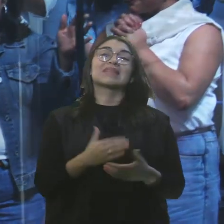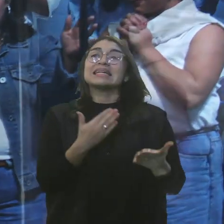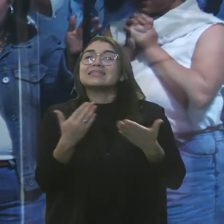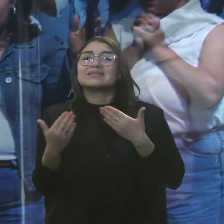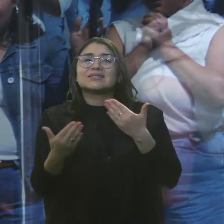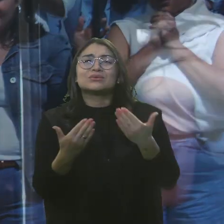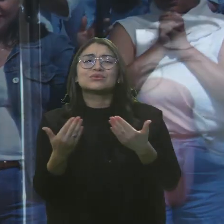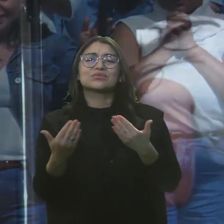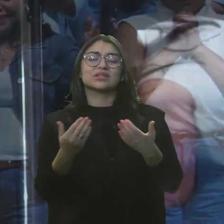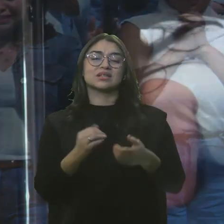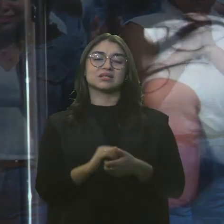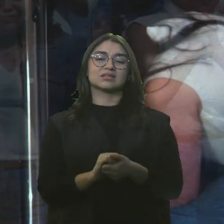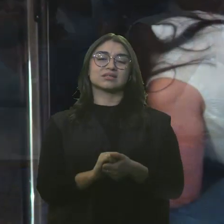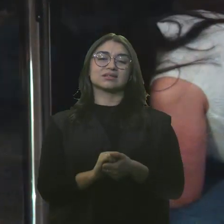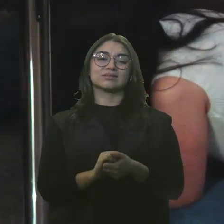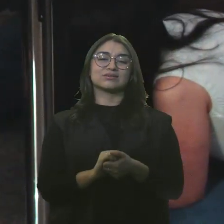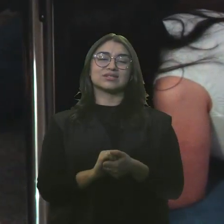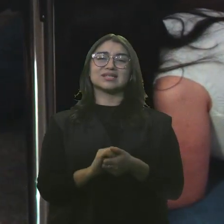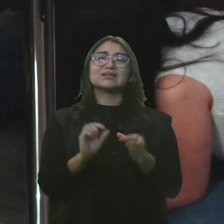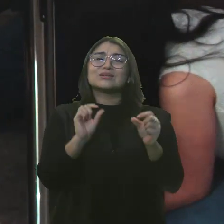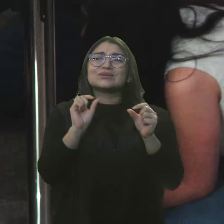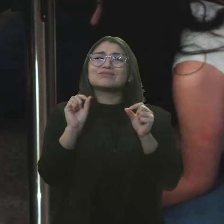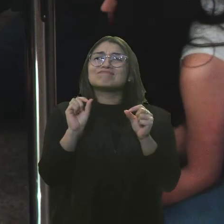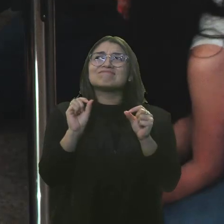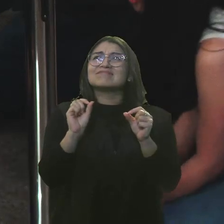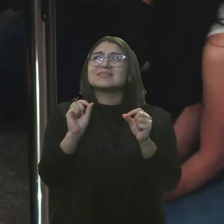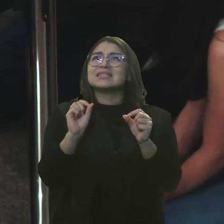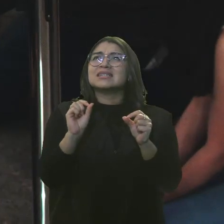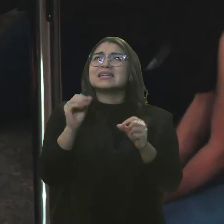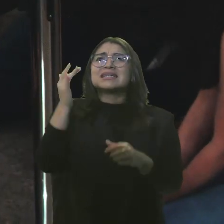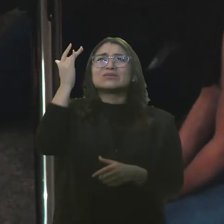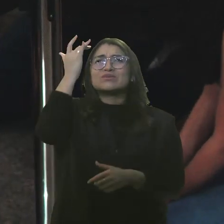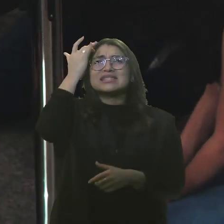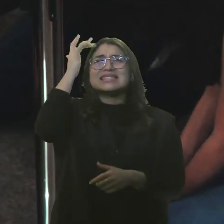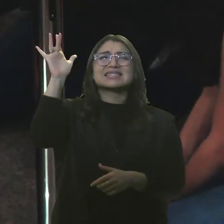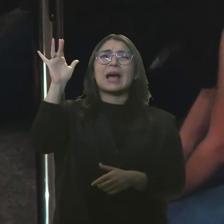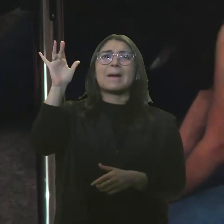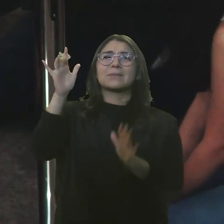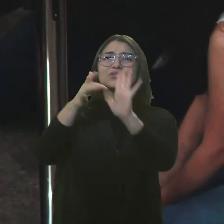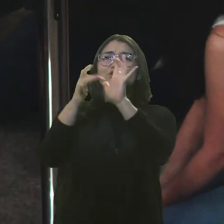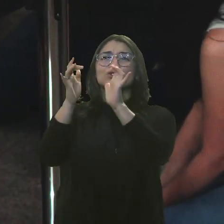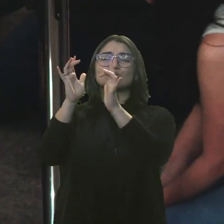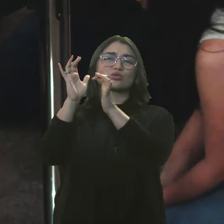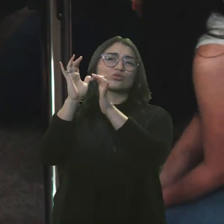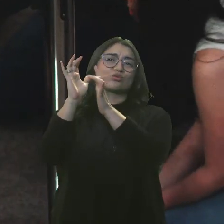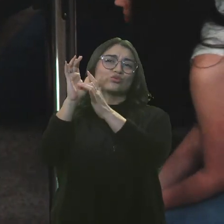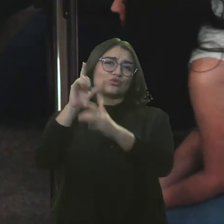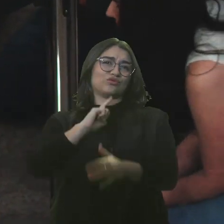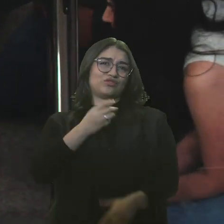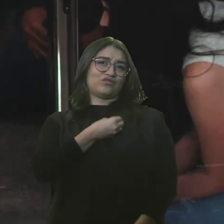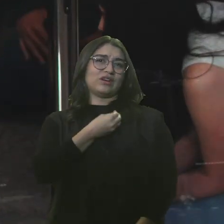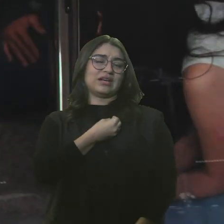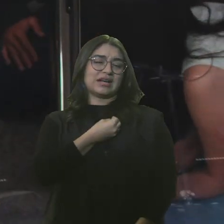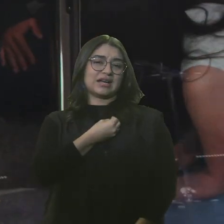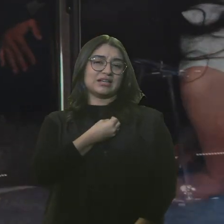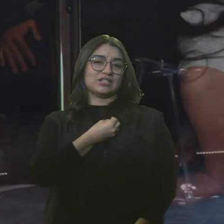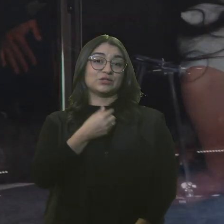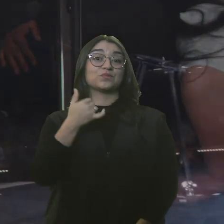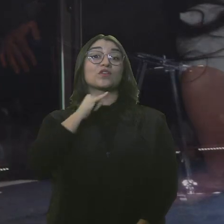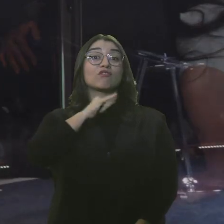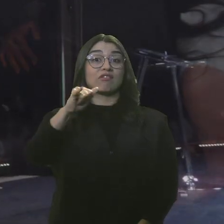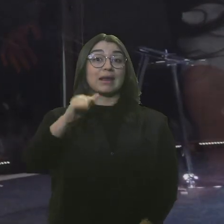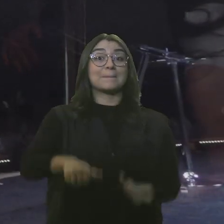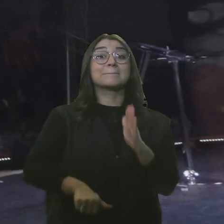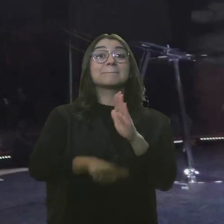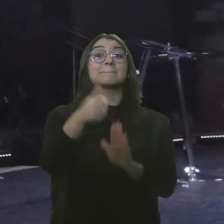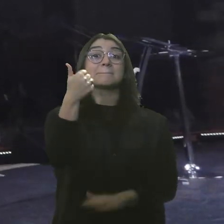Talvez você mal sabe se Ele existe. Eu preciso te falar algumas coisas. A primeira delas é que Deus